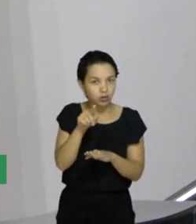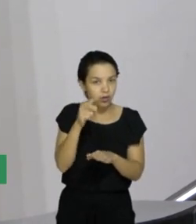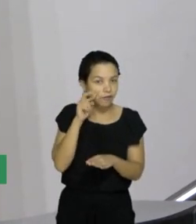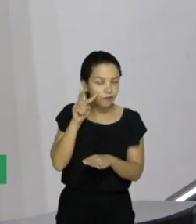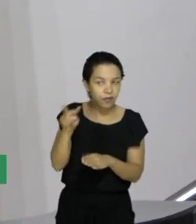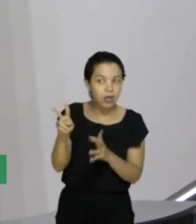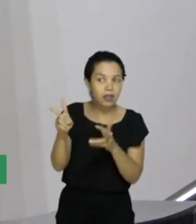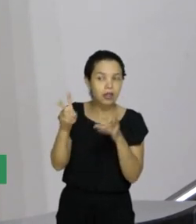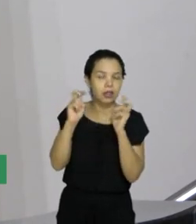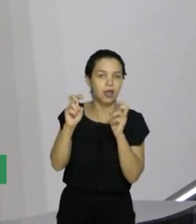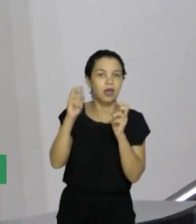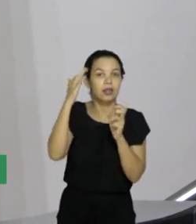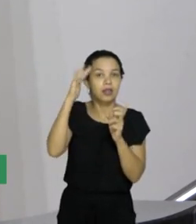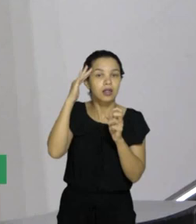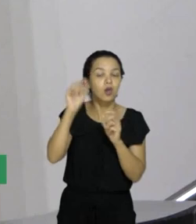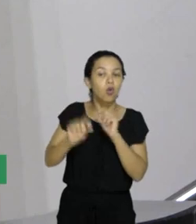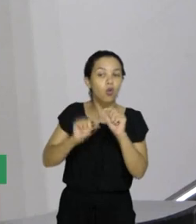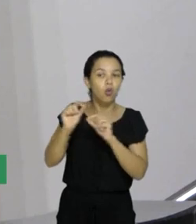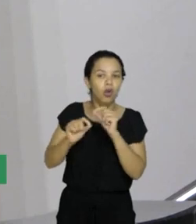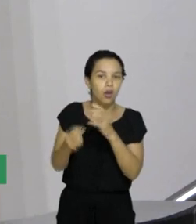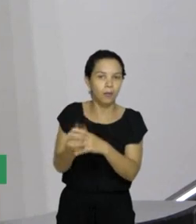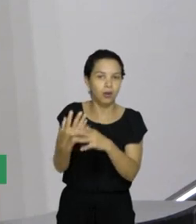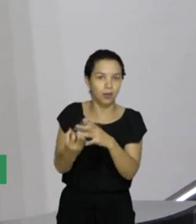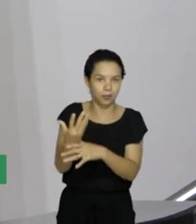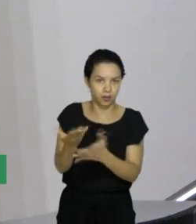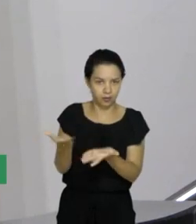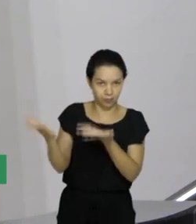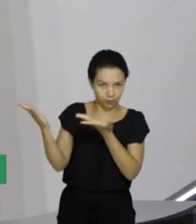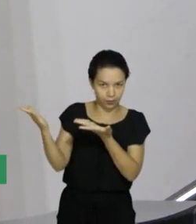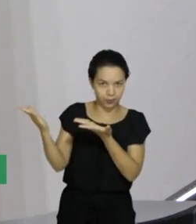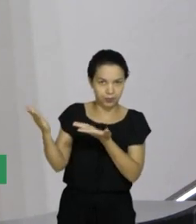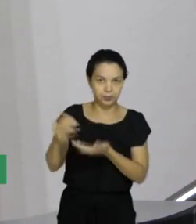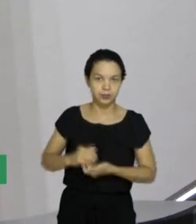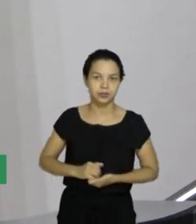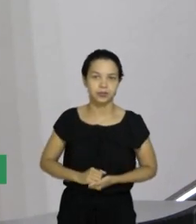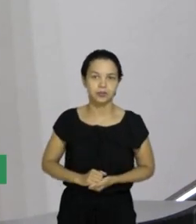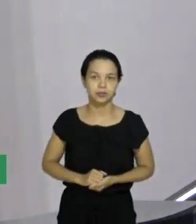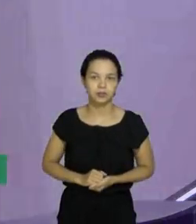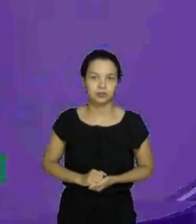compreender melhor o que é que está se produzindo em termos de Observatório